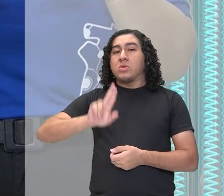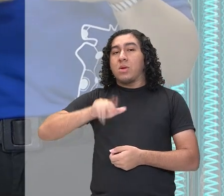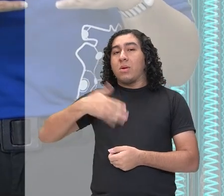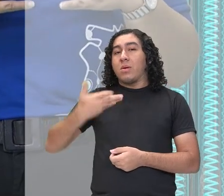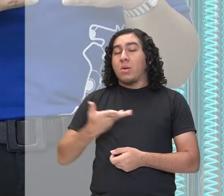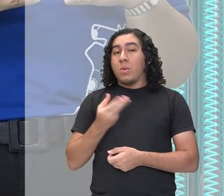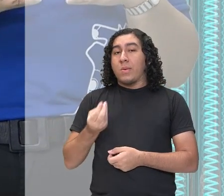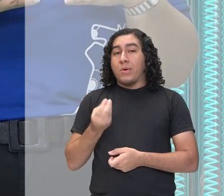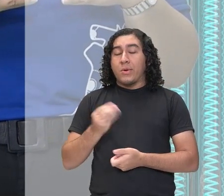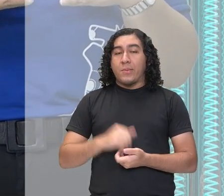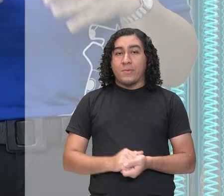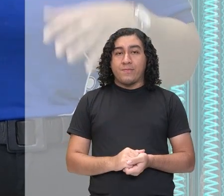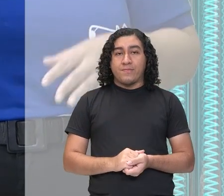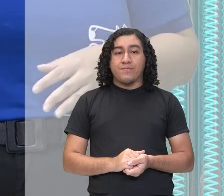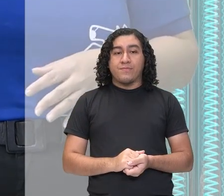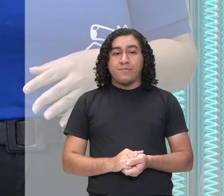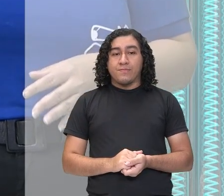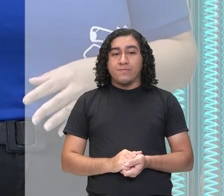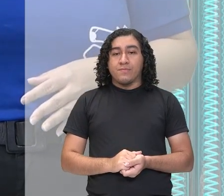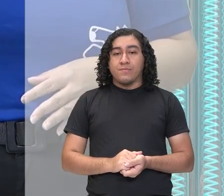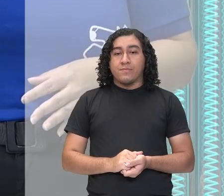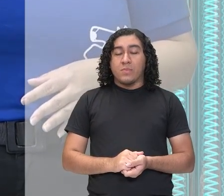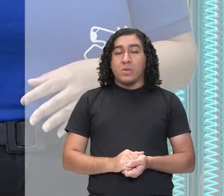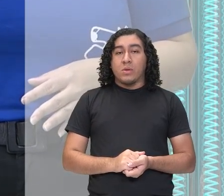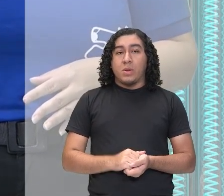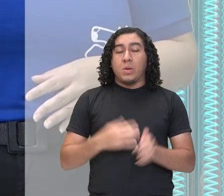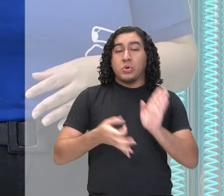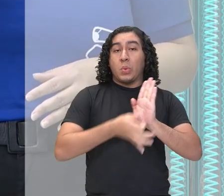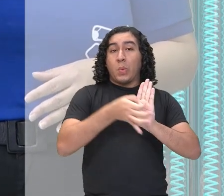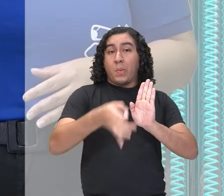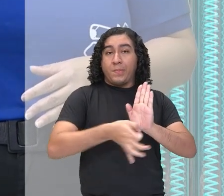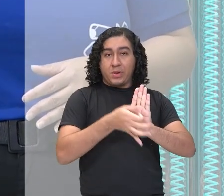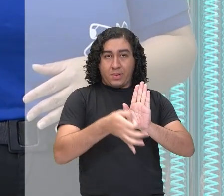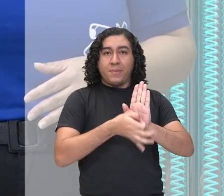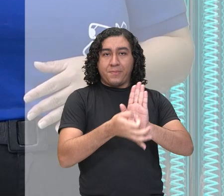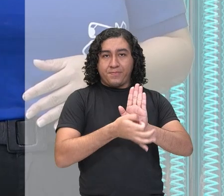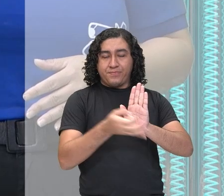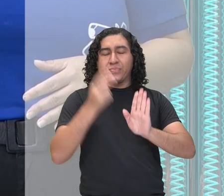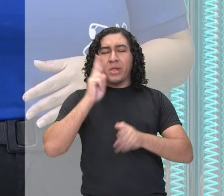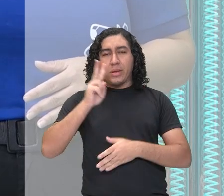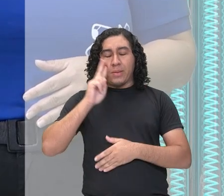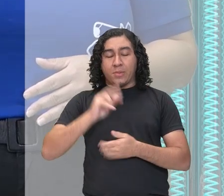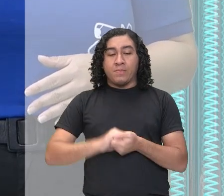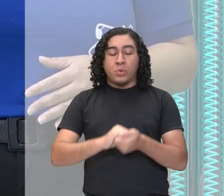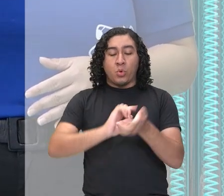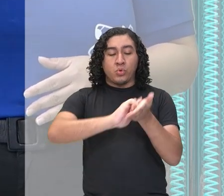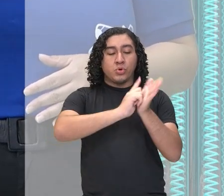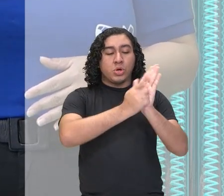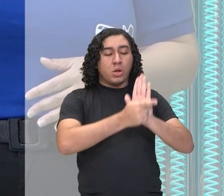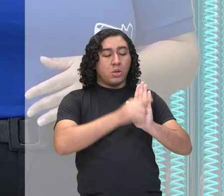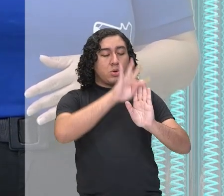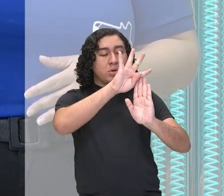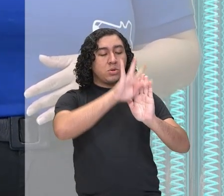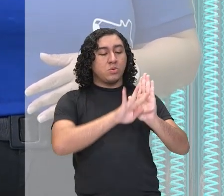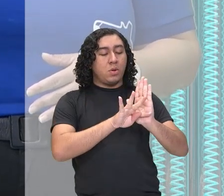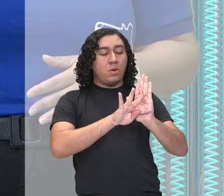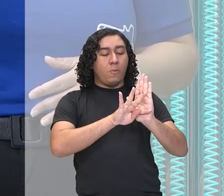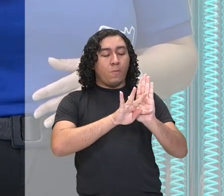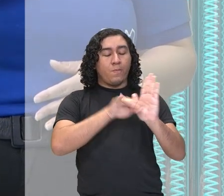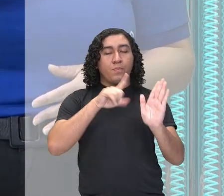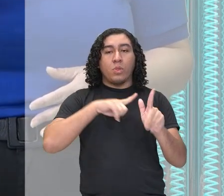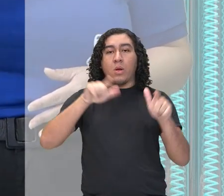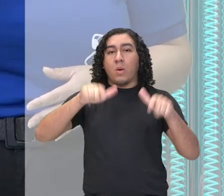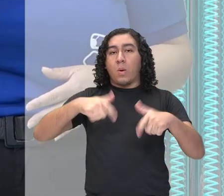o artigo de opinião. Então, vamos lembrar sempre que este gênero textual, ele circula